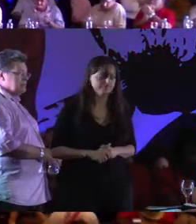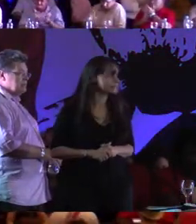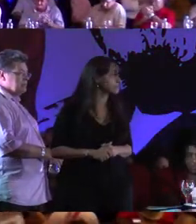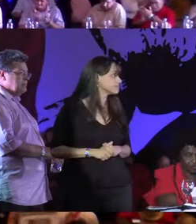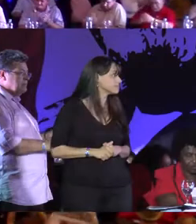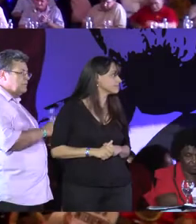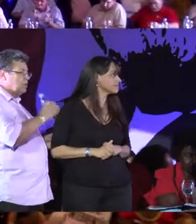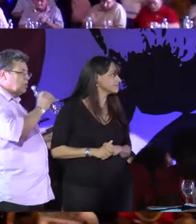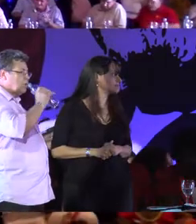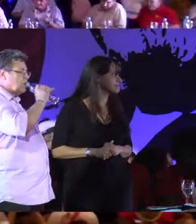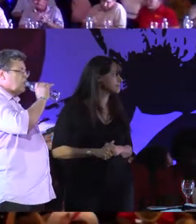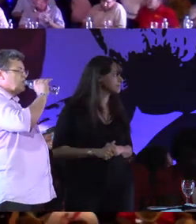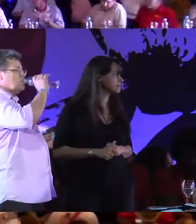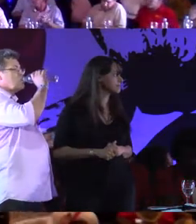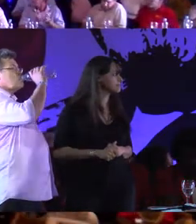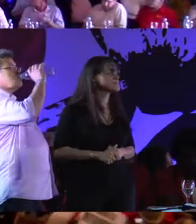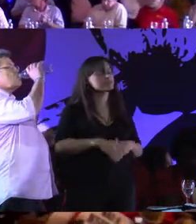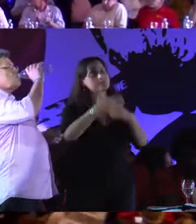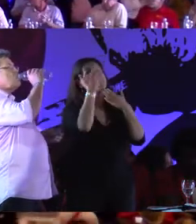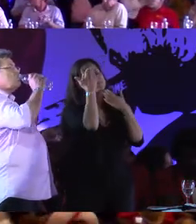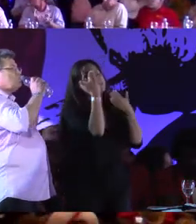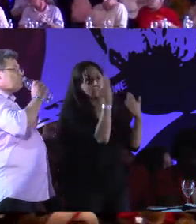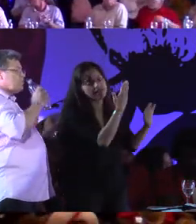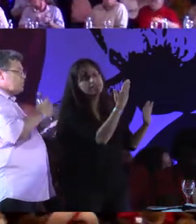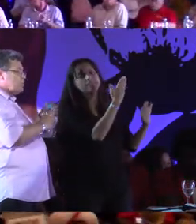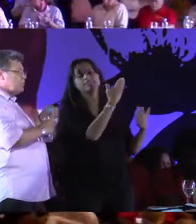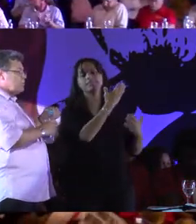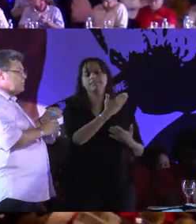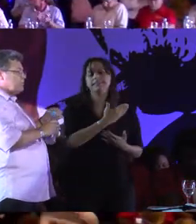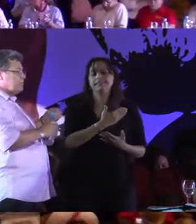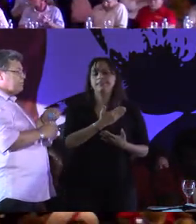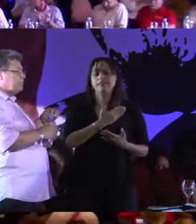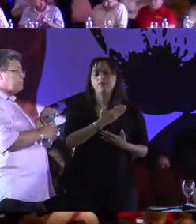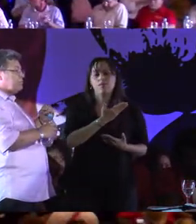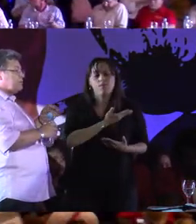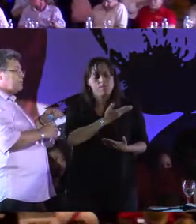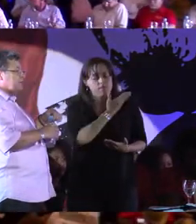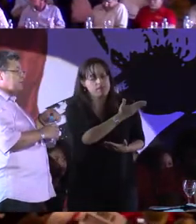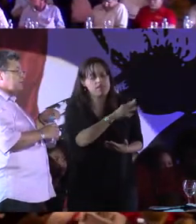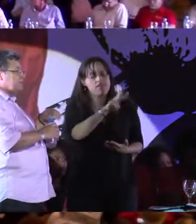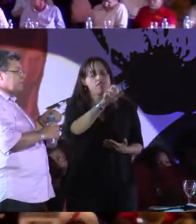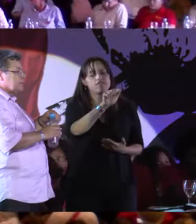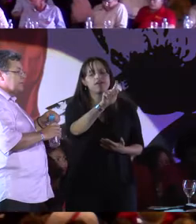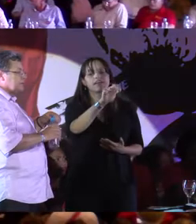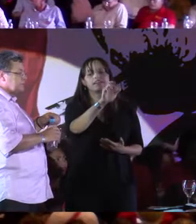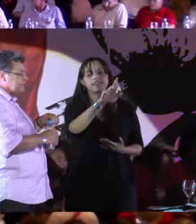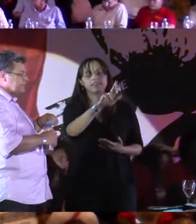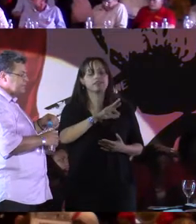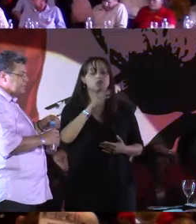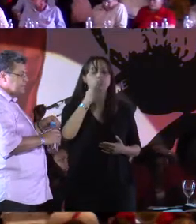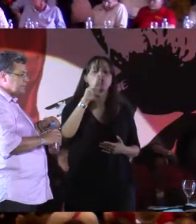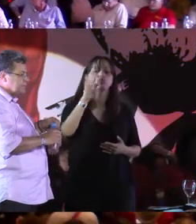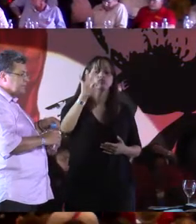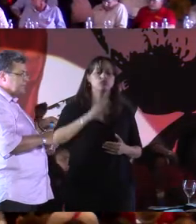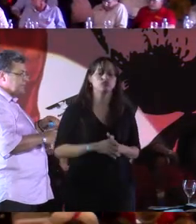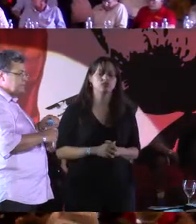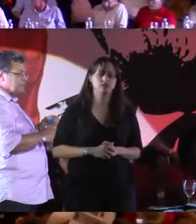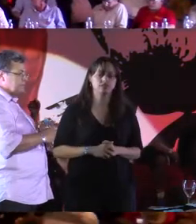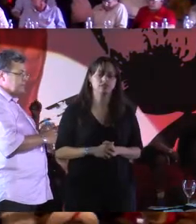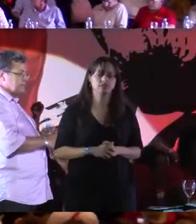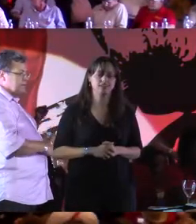Obrigado, companheiro Wagner, da Central Única dos Trabalhadores. Fora Temer!